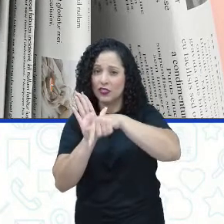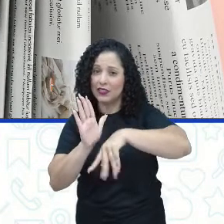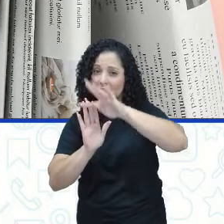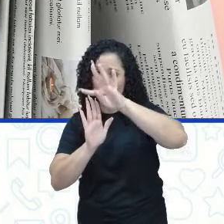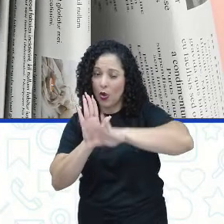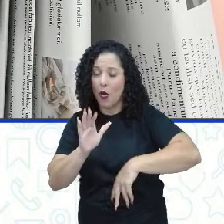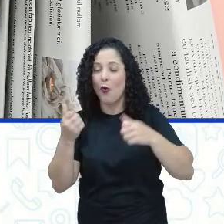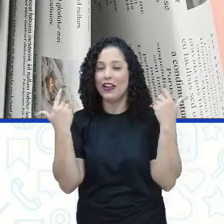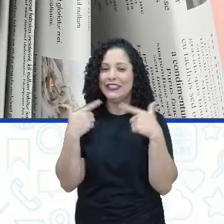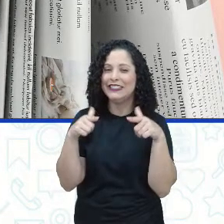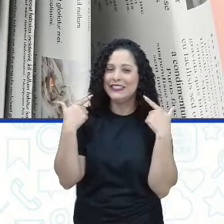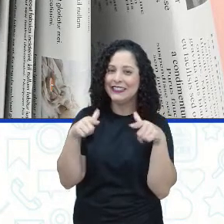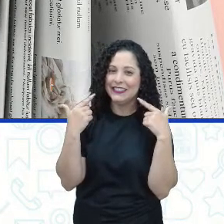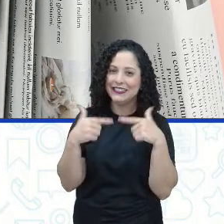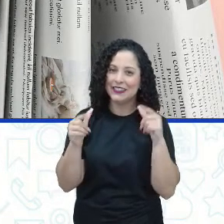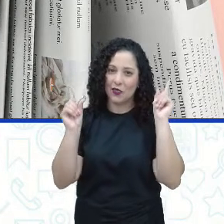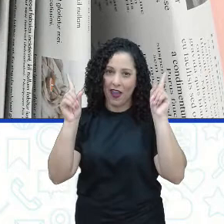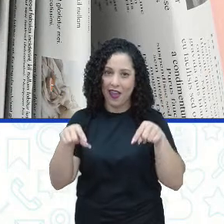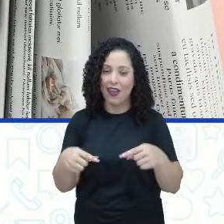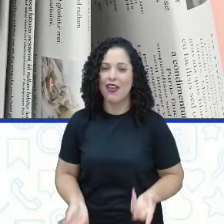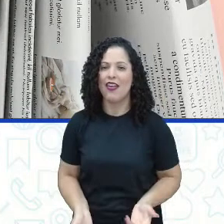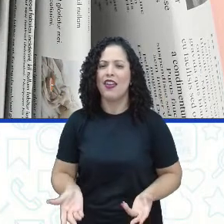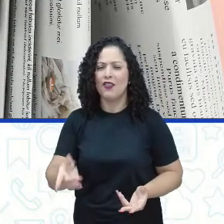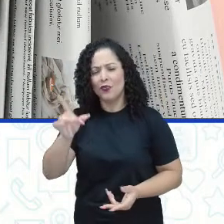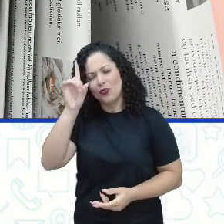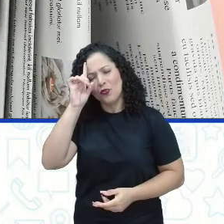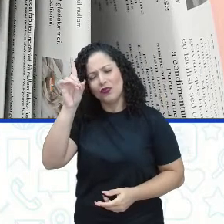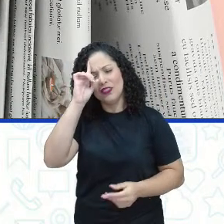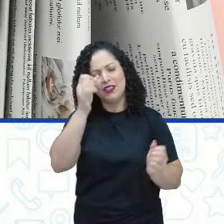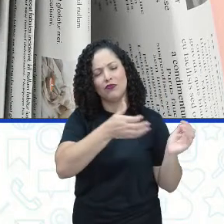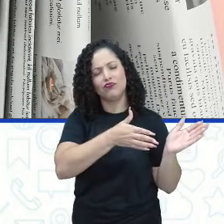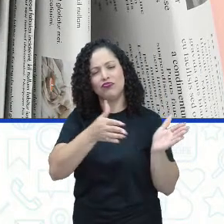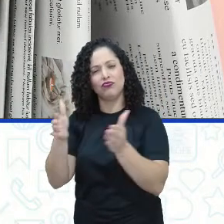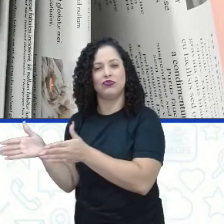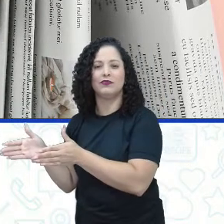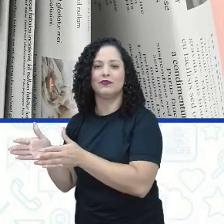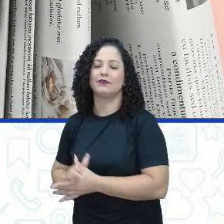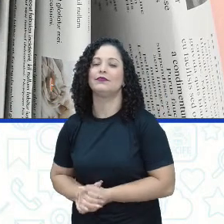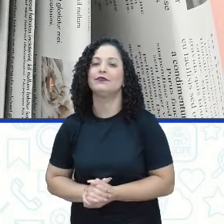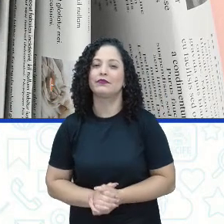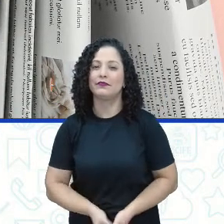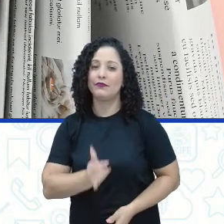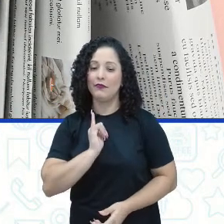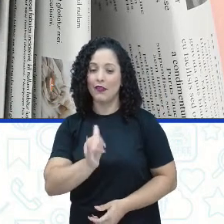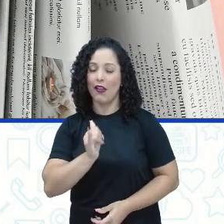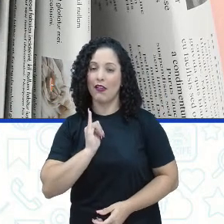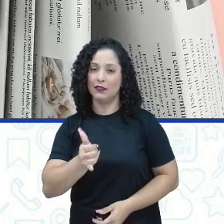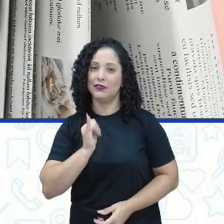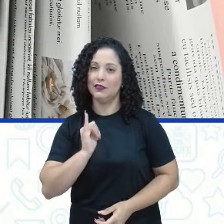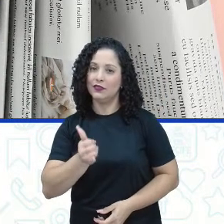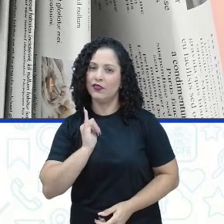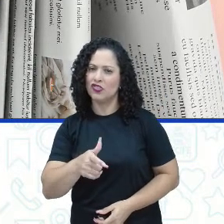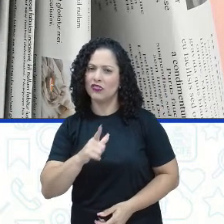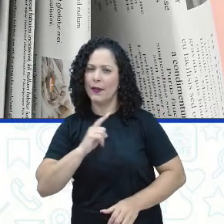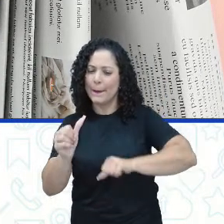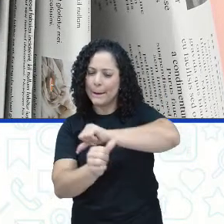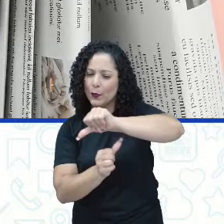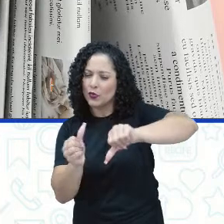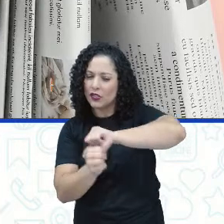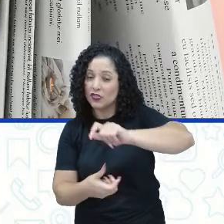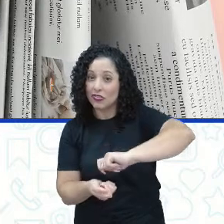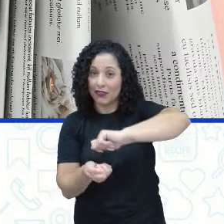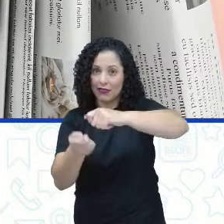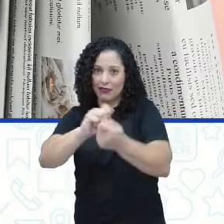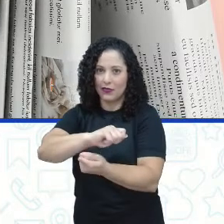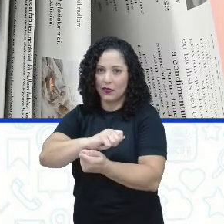como recurso humorístico do cotidiano. A maioria de suas narrativas passam por modificações devido